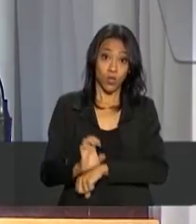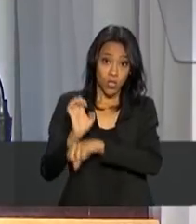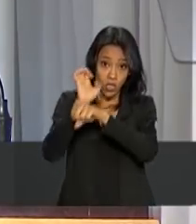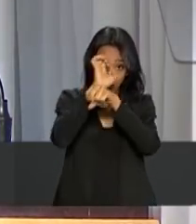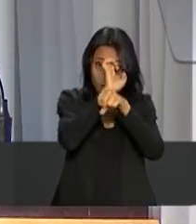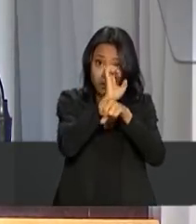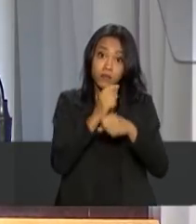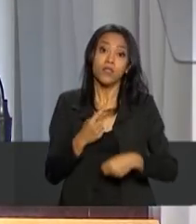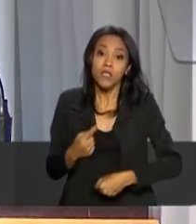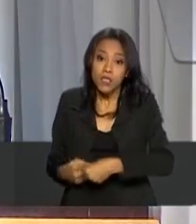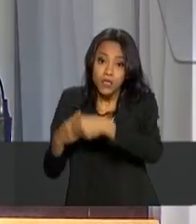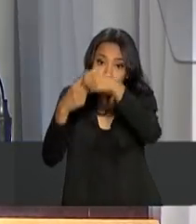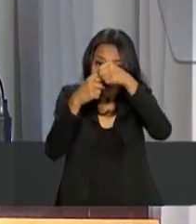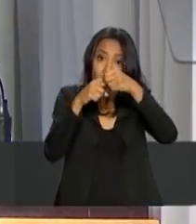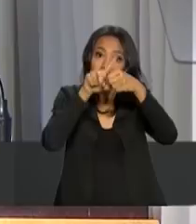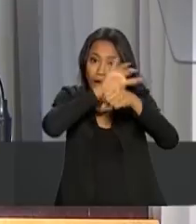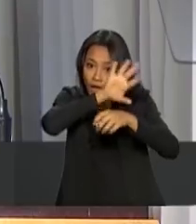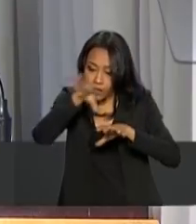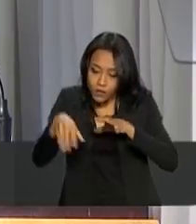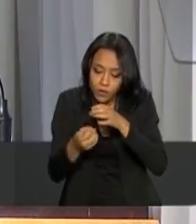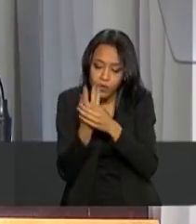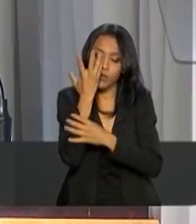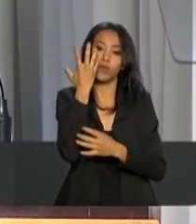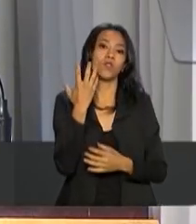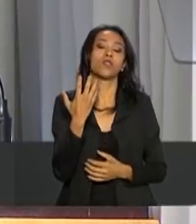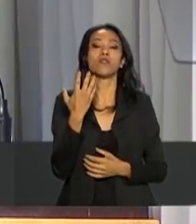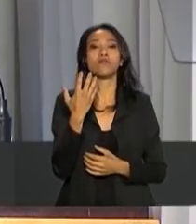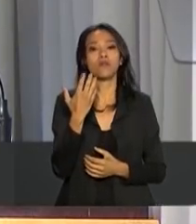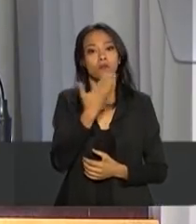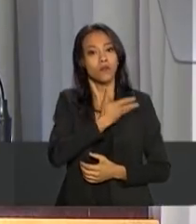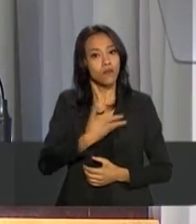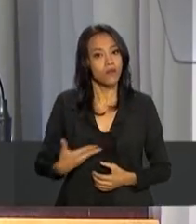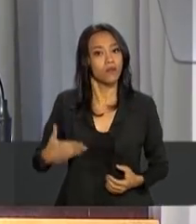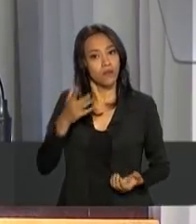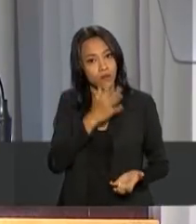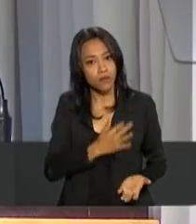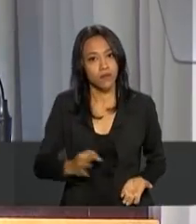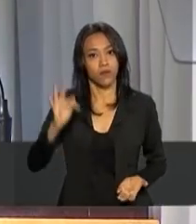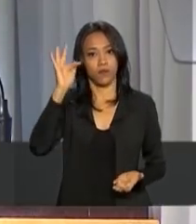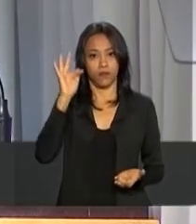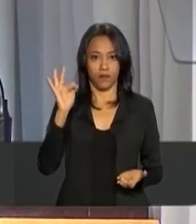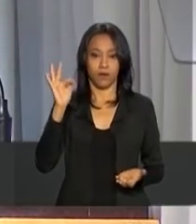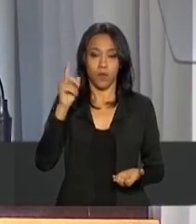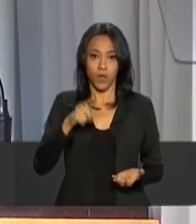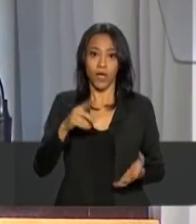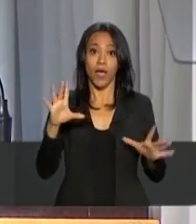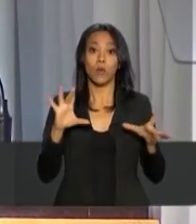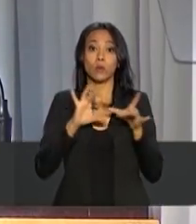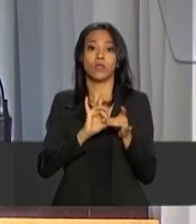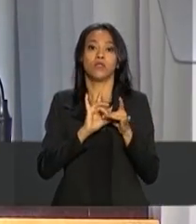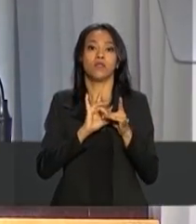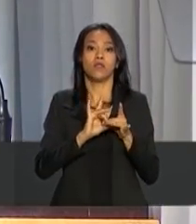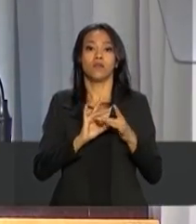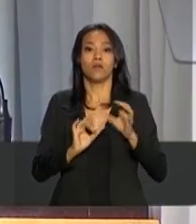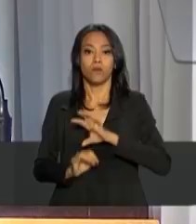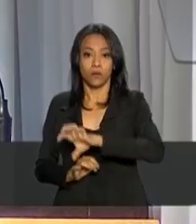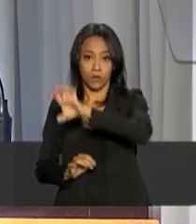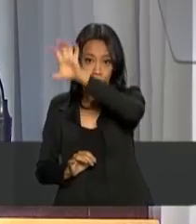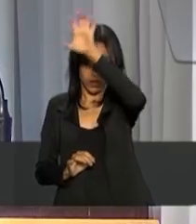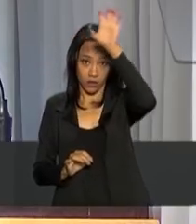com toda a naturalidade, surge a figura da União, porque ela é fruto da União de Estados, Municípios e Distrito Federal.